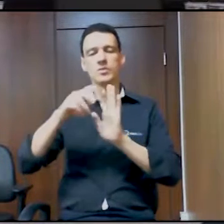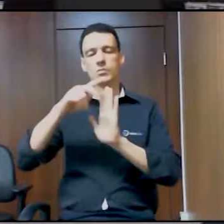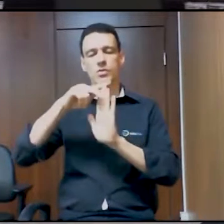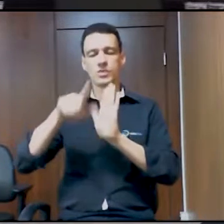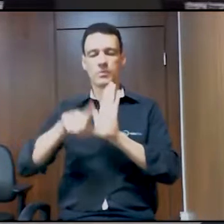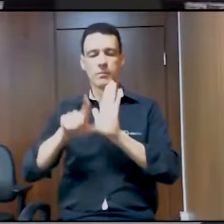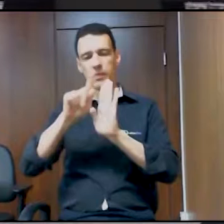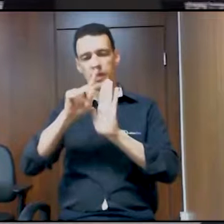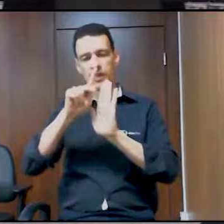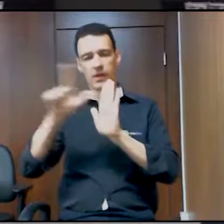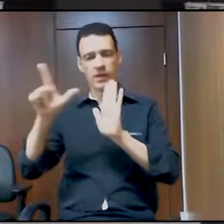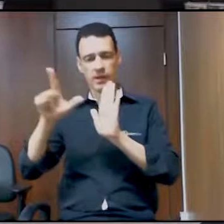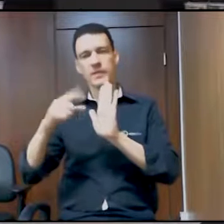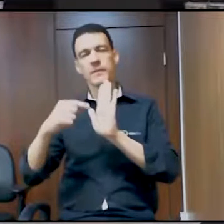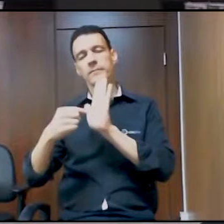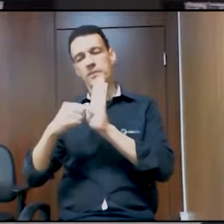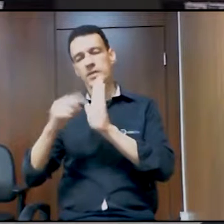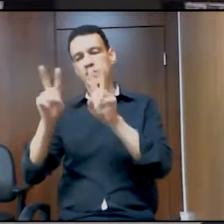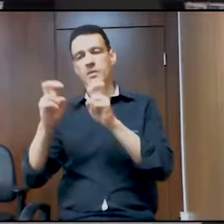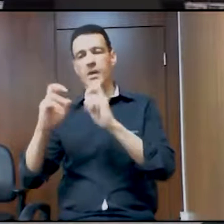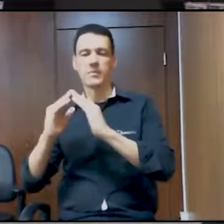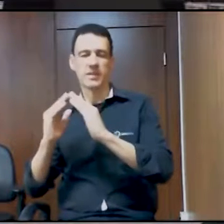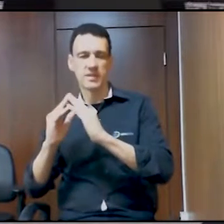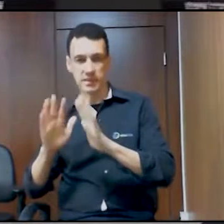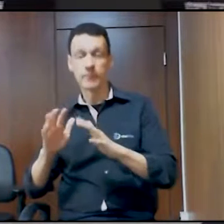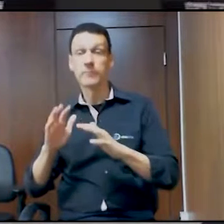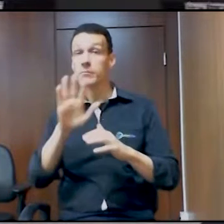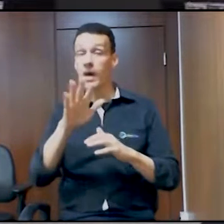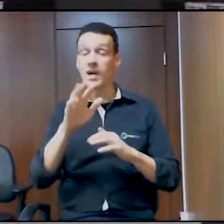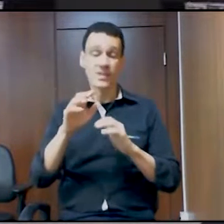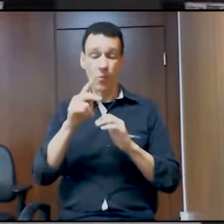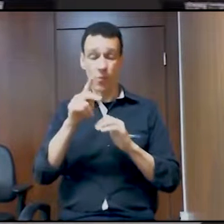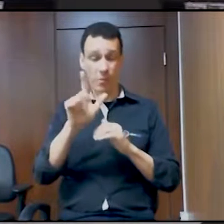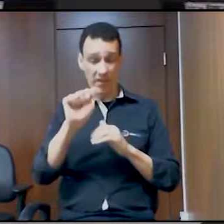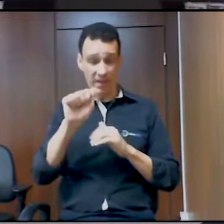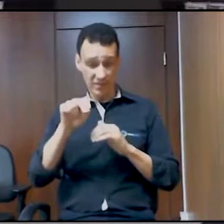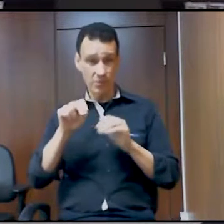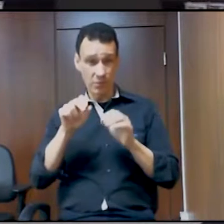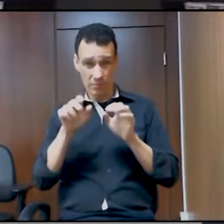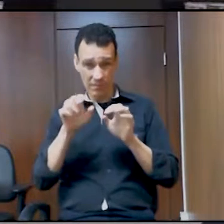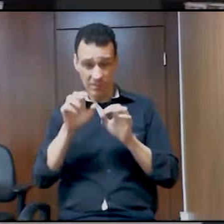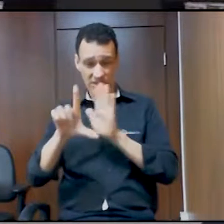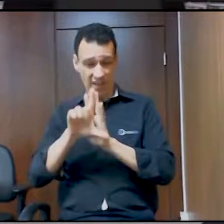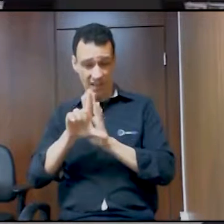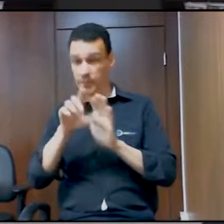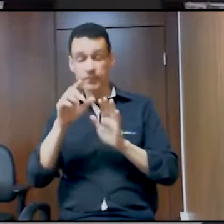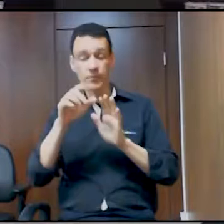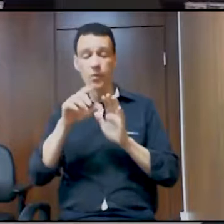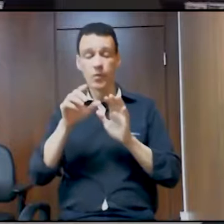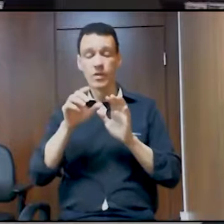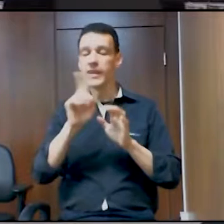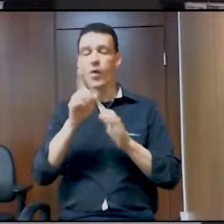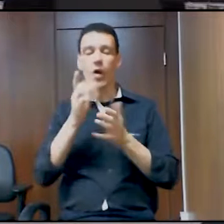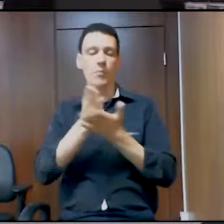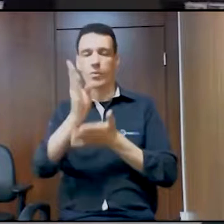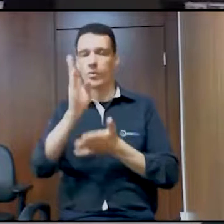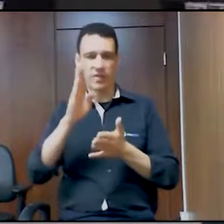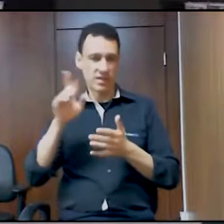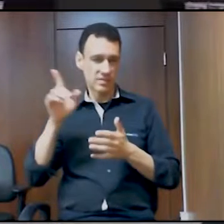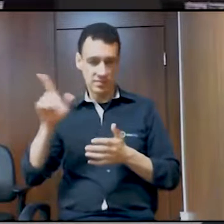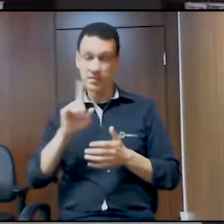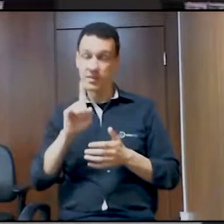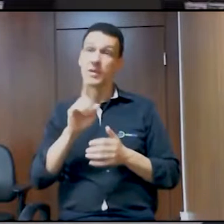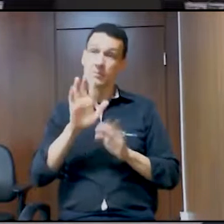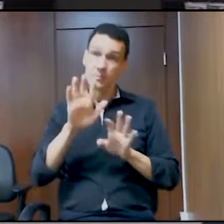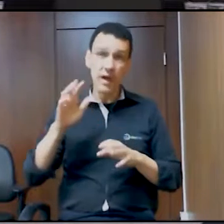Habitação. E apesar do plano ainda não ter sido aprovado na Câmara, ele fica como uma referência de discurso. Muitas vezes